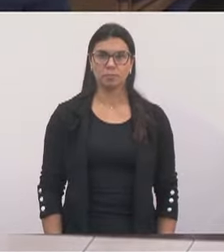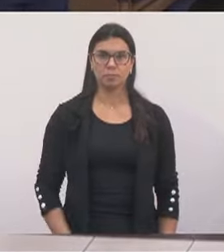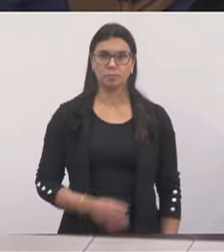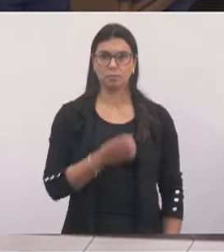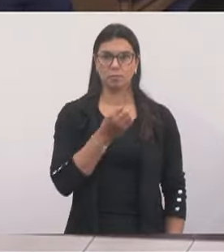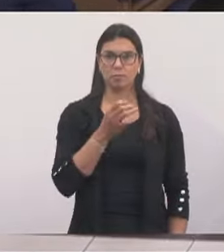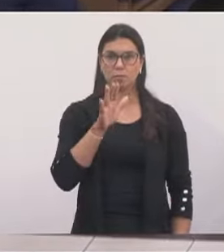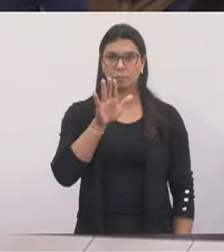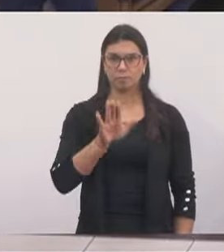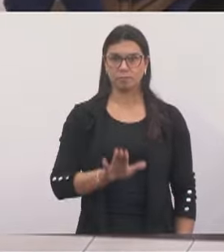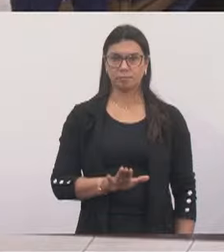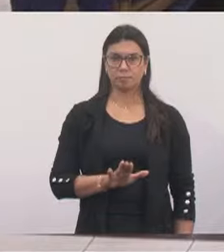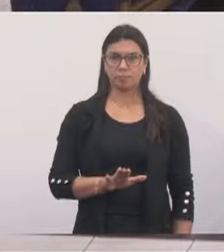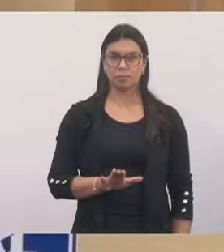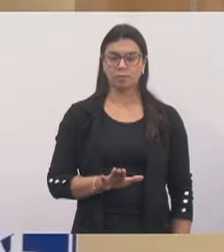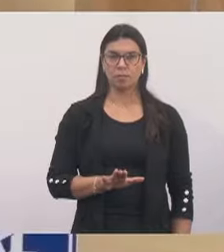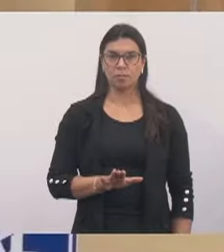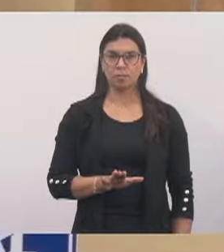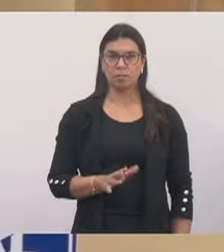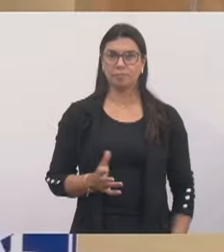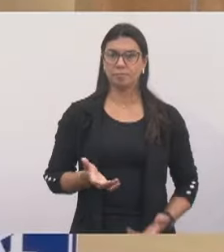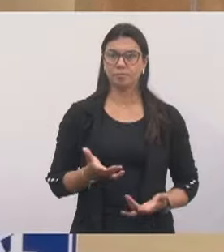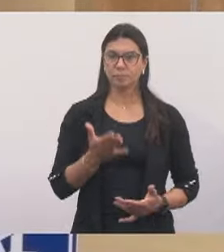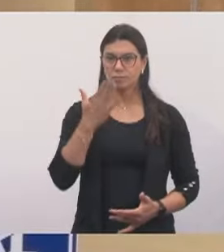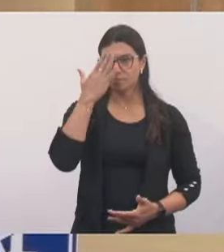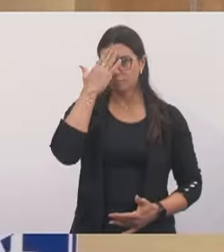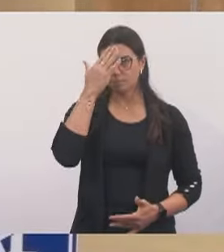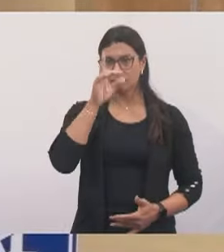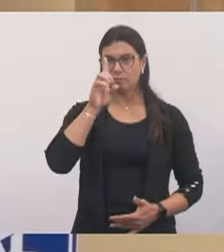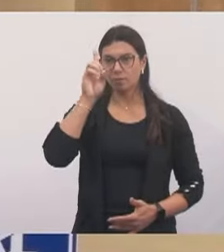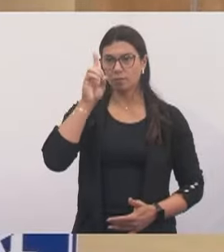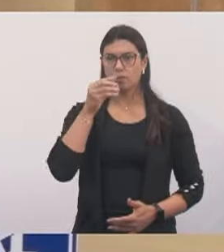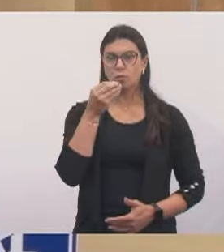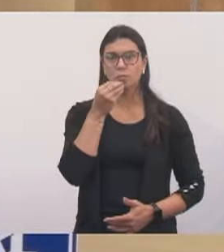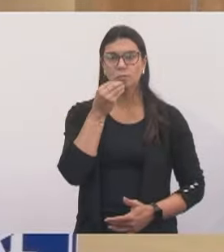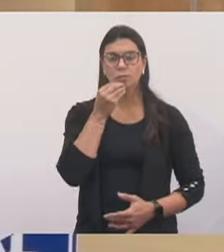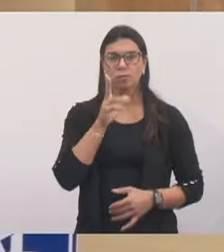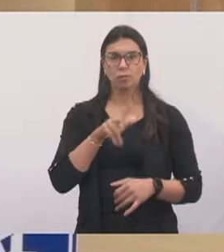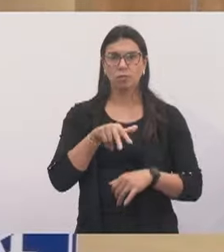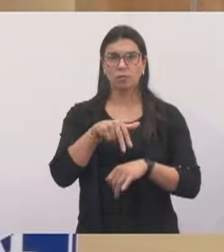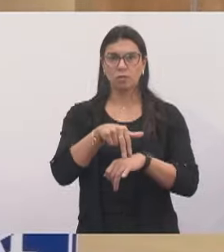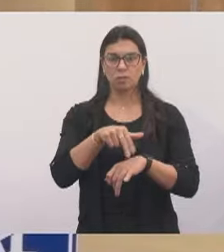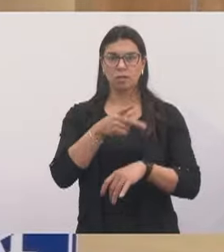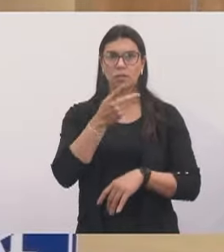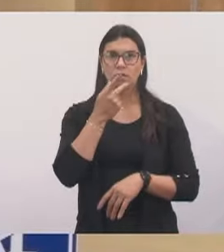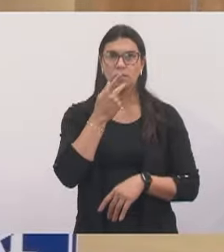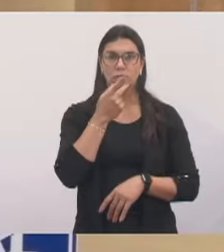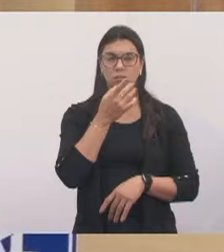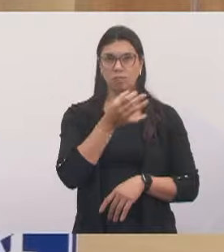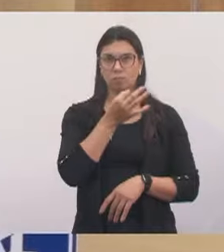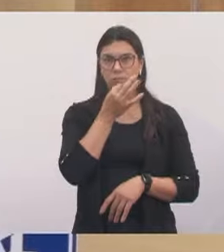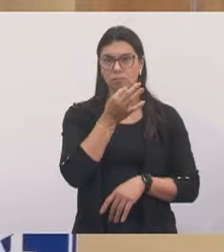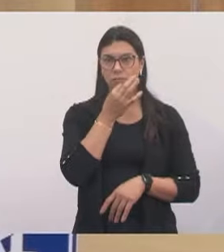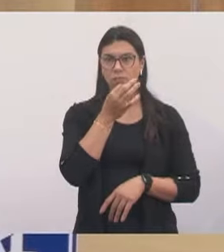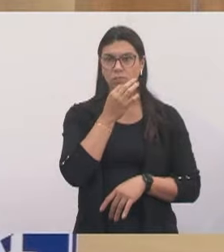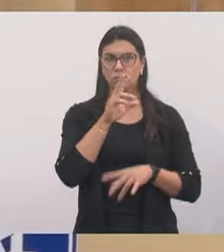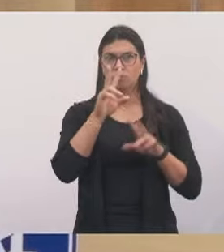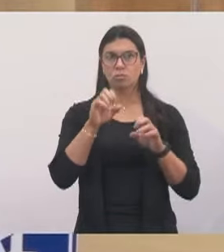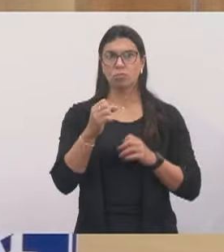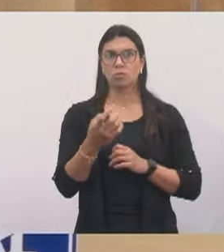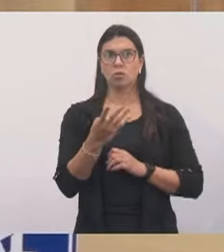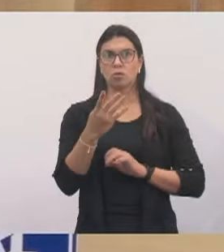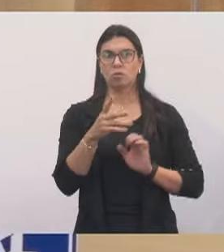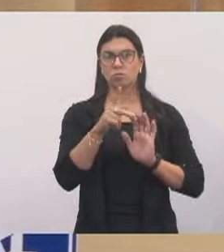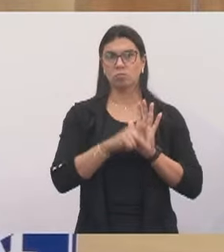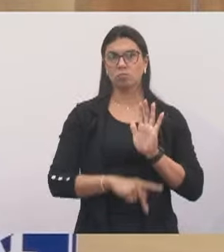Boa tarde, quero aqui agradecer a Deus pela oportunidade de subir nessa tribuna, poder falar sobre quatro projetos